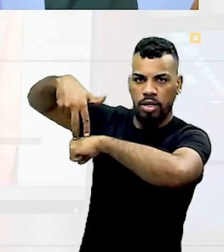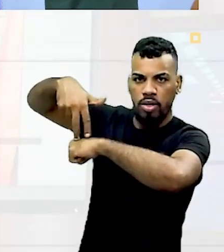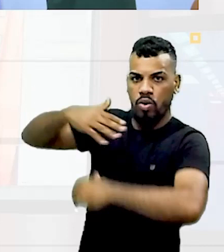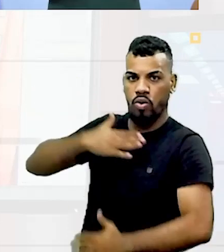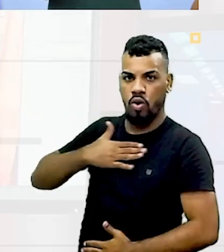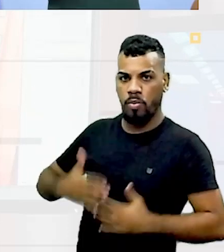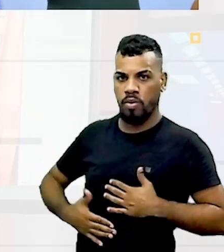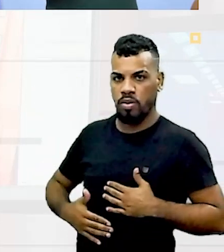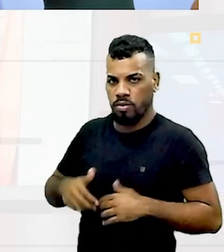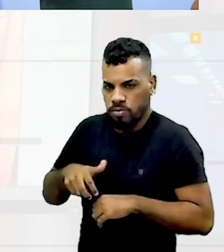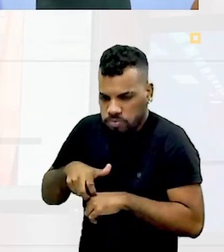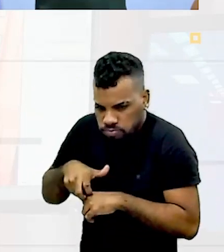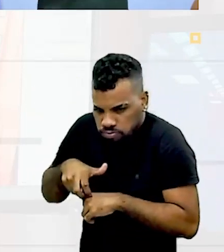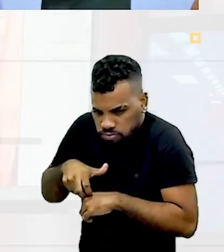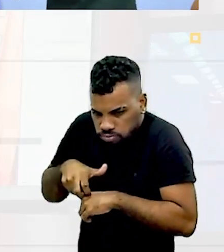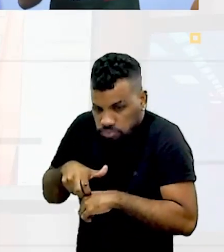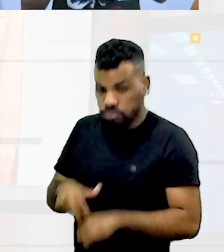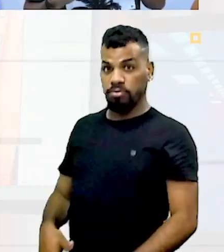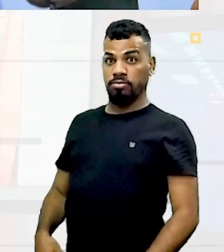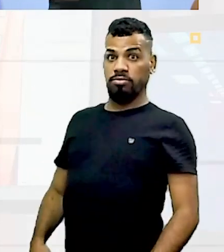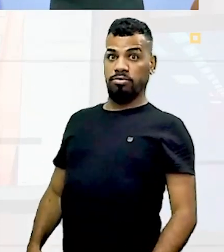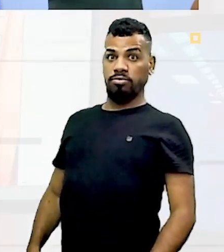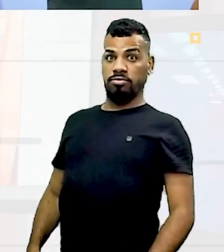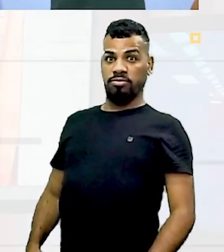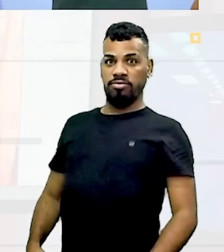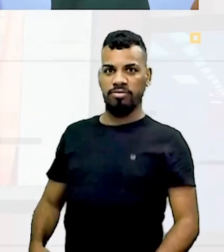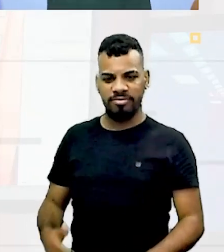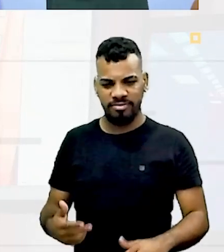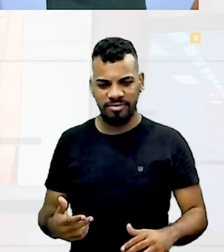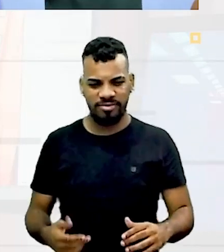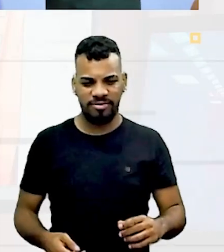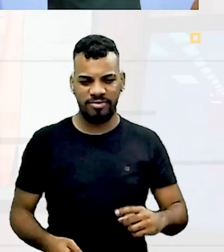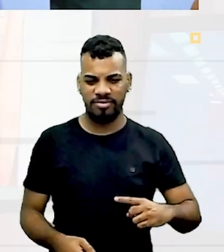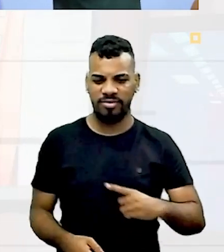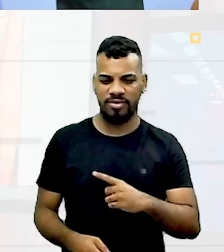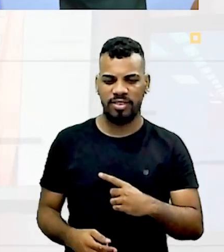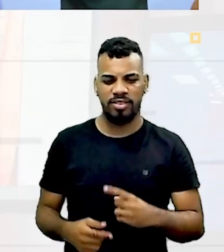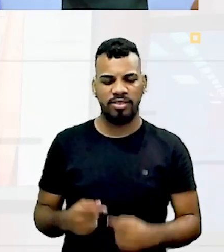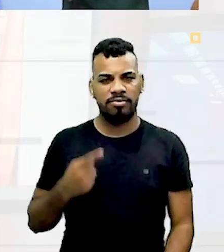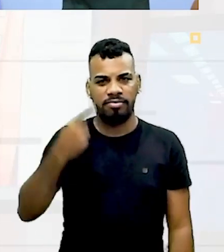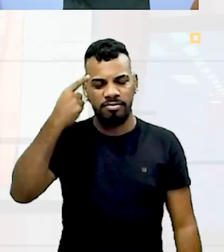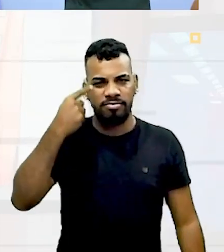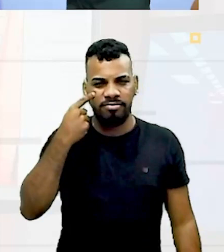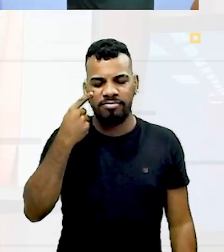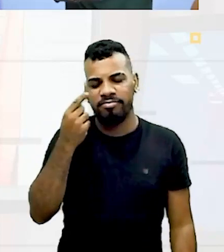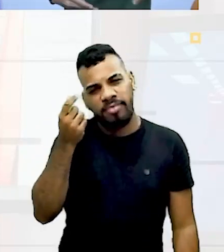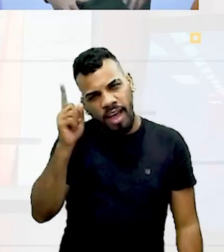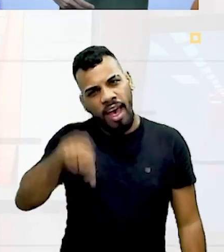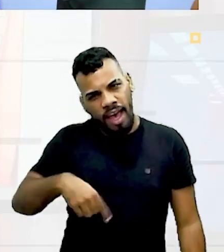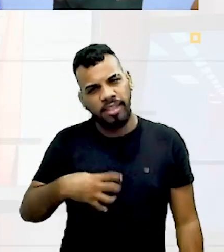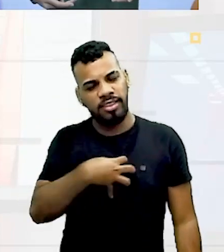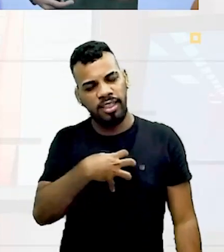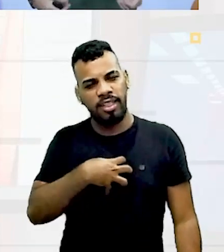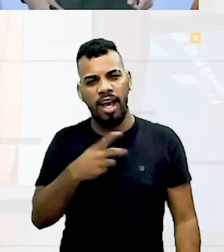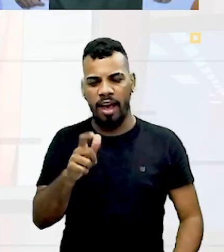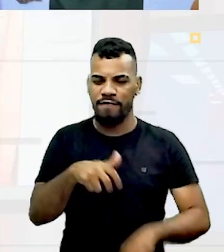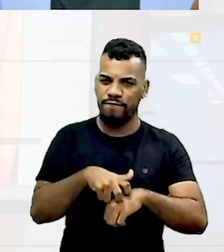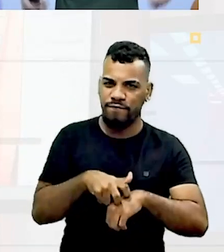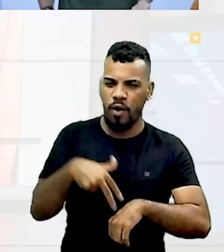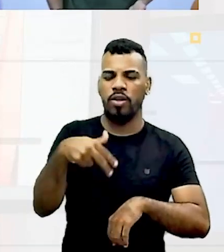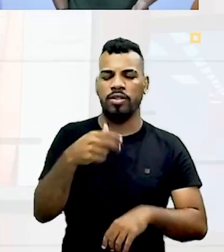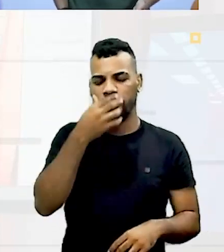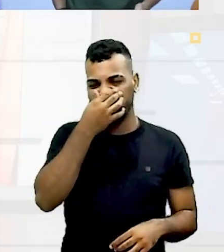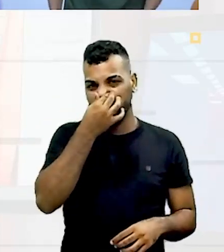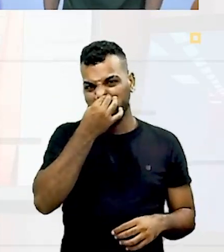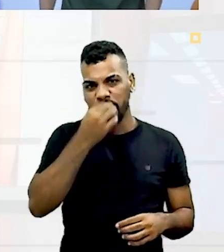corpo deles estica para justamente dar essa ideia de propulsão, para dar essa ideia de que eles pularam com certa força. E